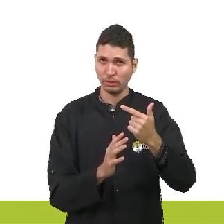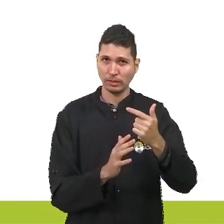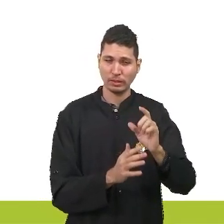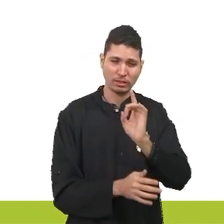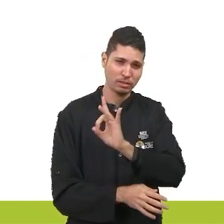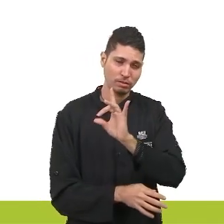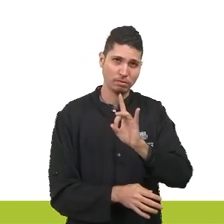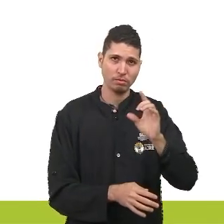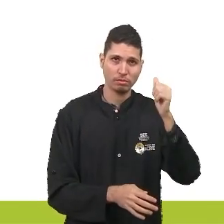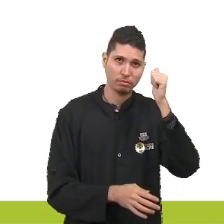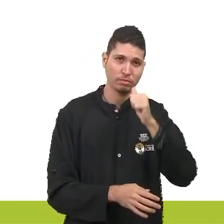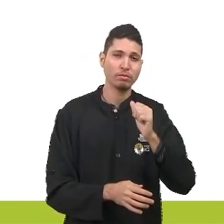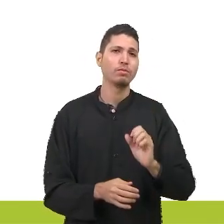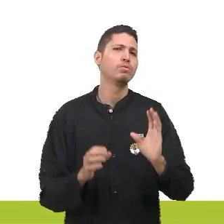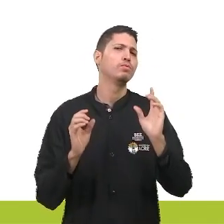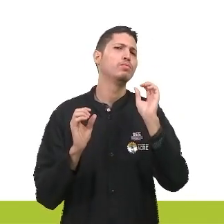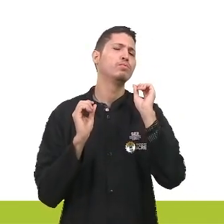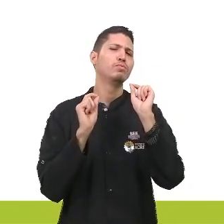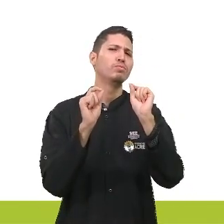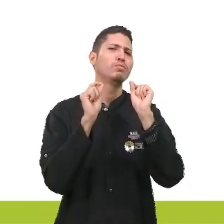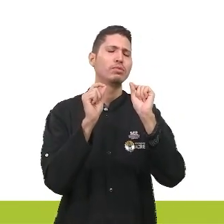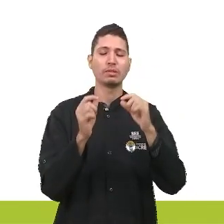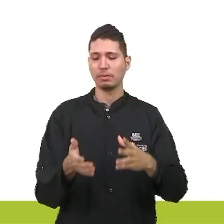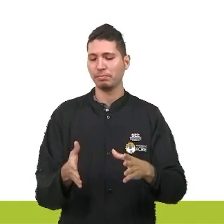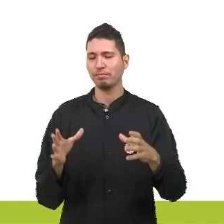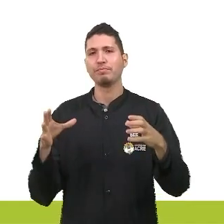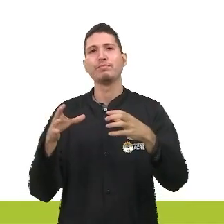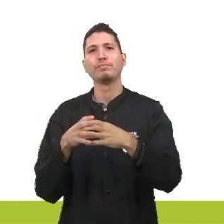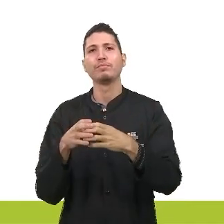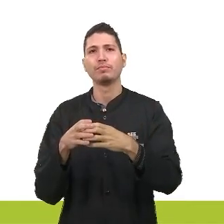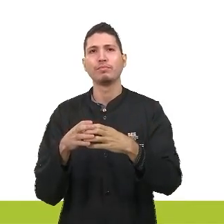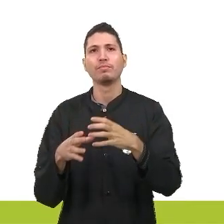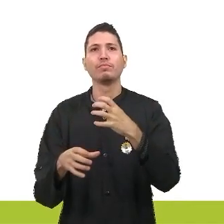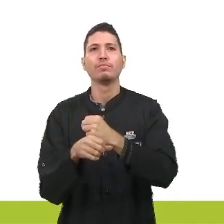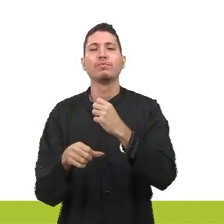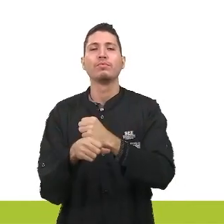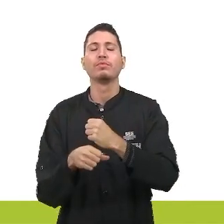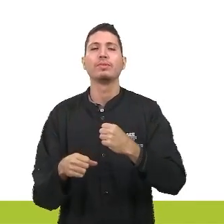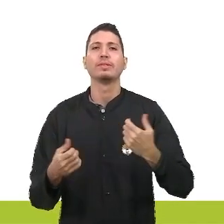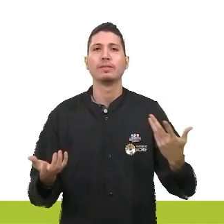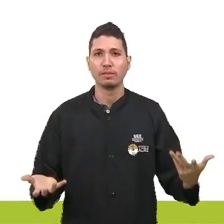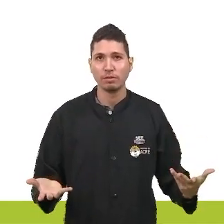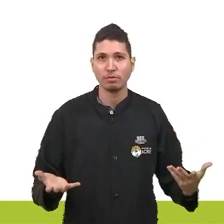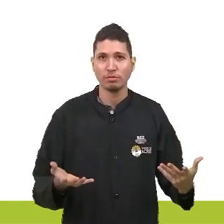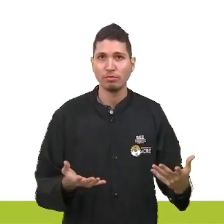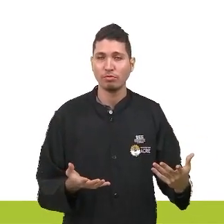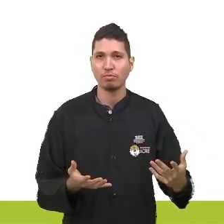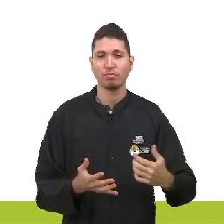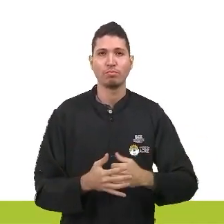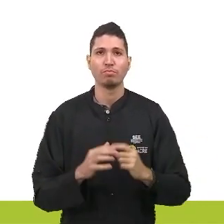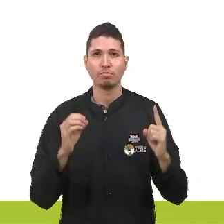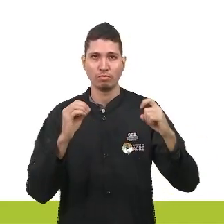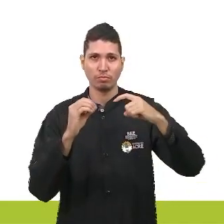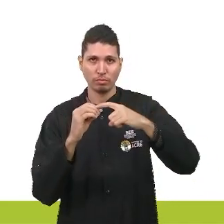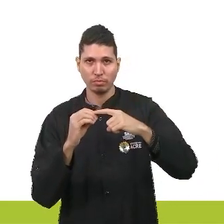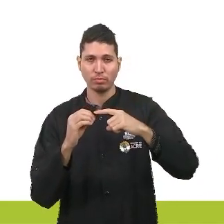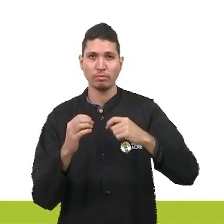taxa de fecundidade? Aí, relembrando, é o número de filhos por mulheres em idade fértil.